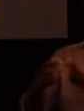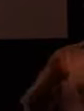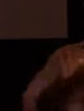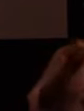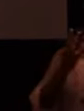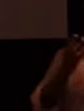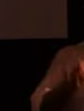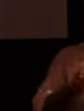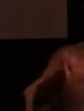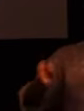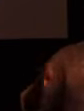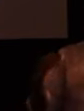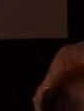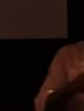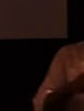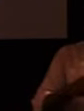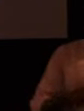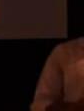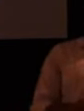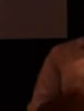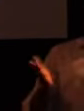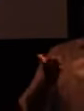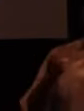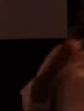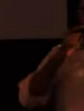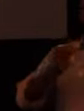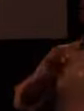um máximo. Pode passar.